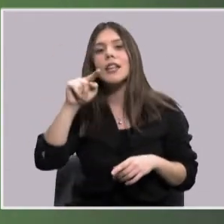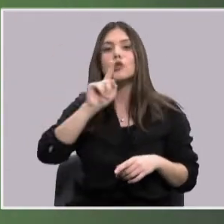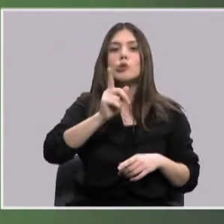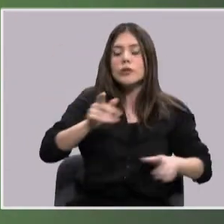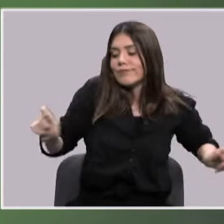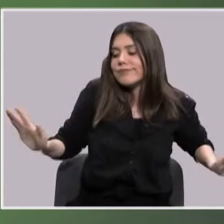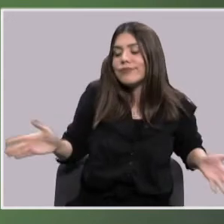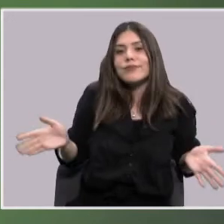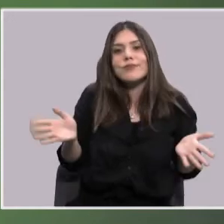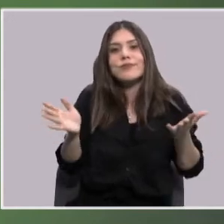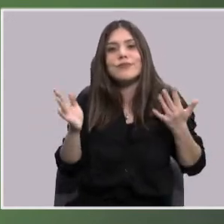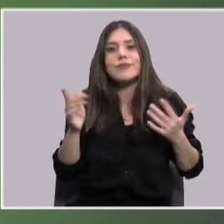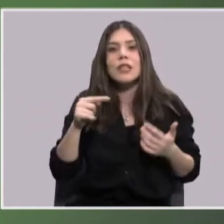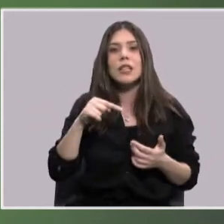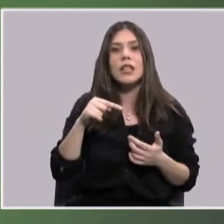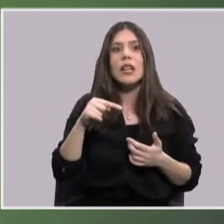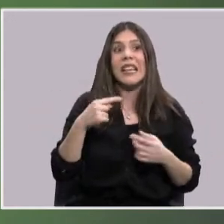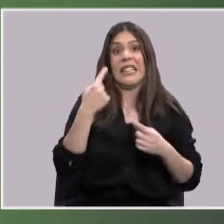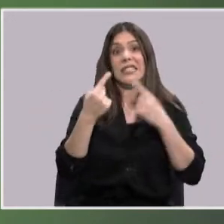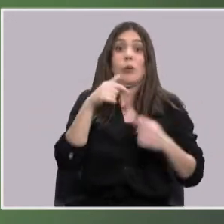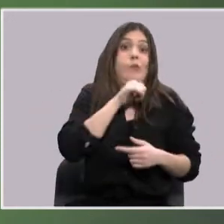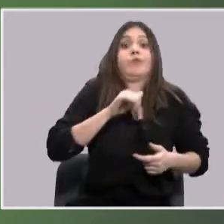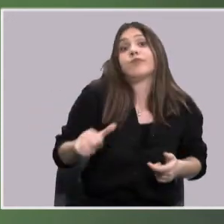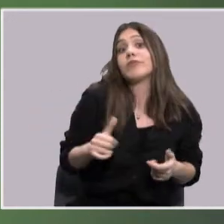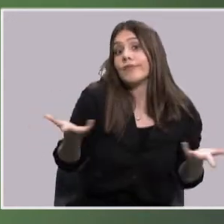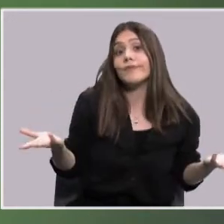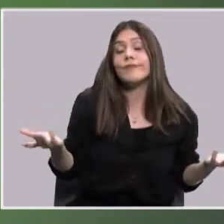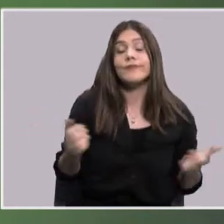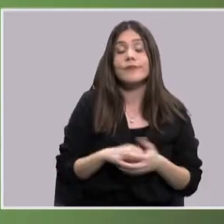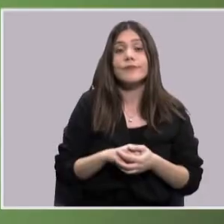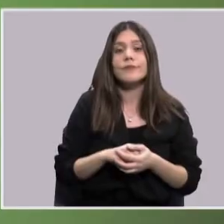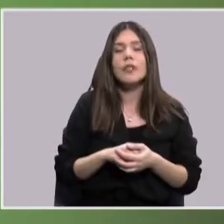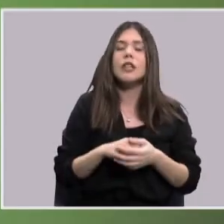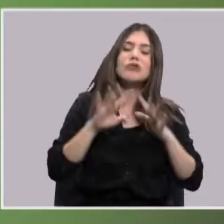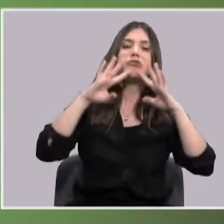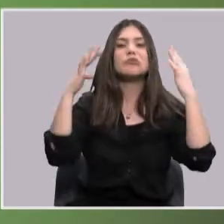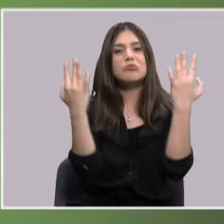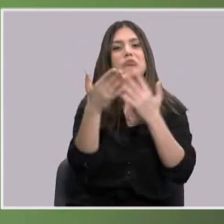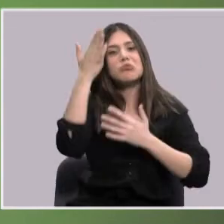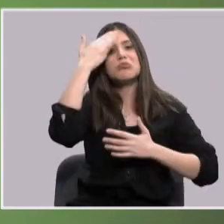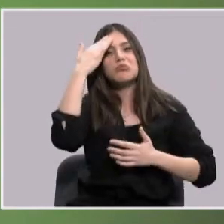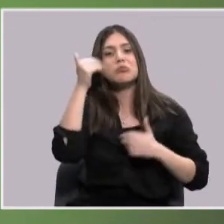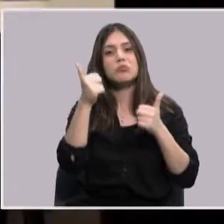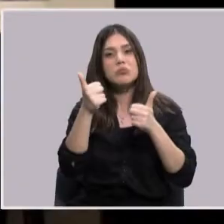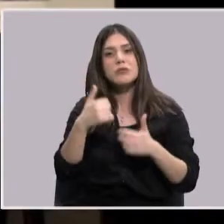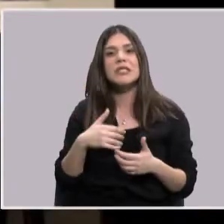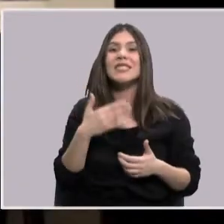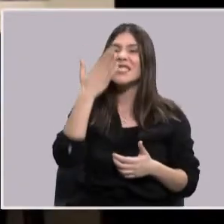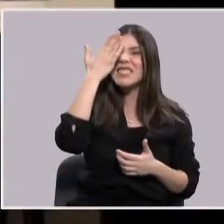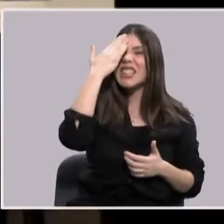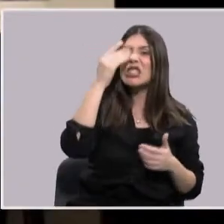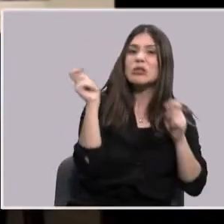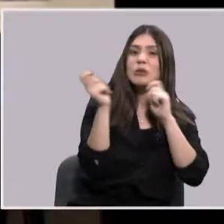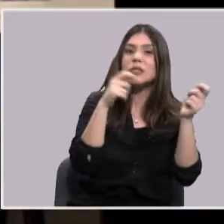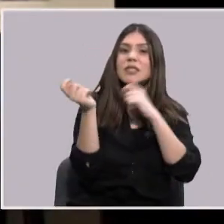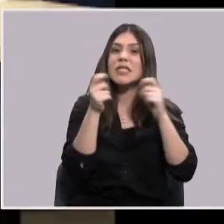as pessoas com as quais nós não concordamos necessariamente normalmente. No geral acho que correu tudo bem, mas talvez o debate,